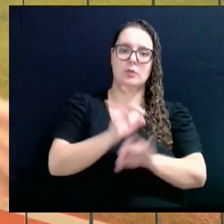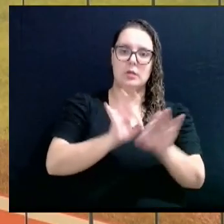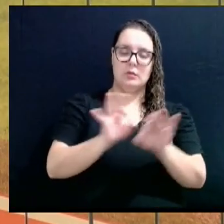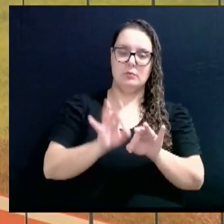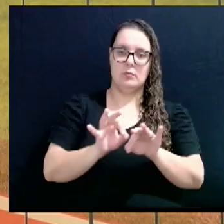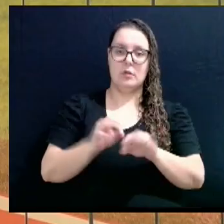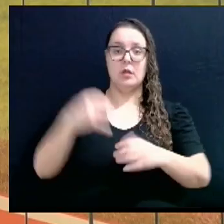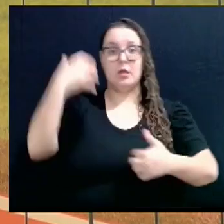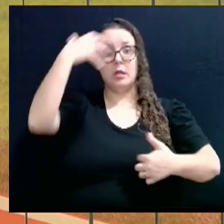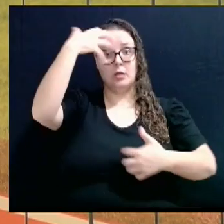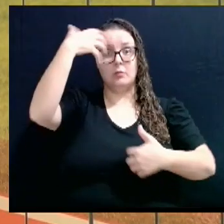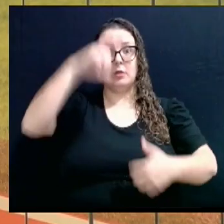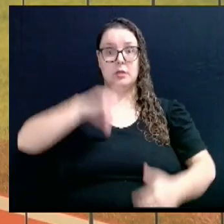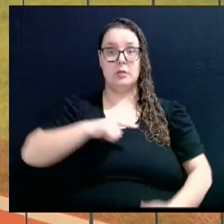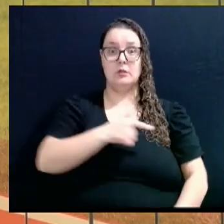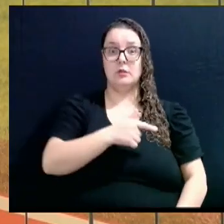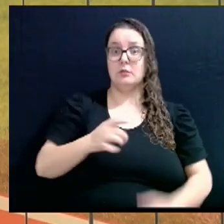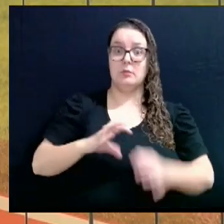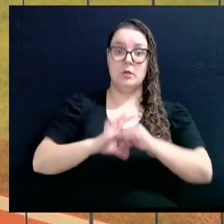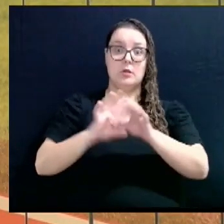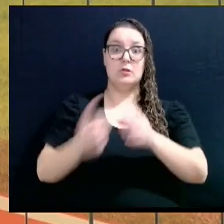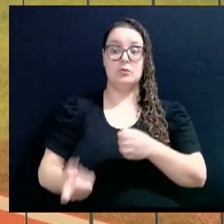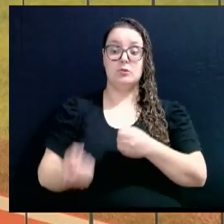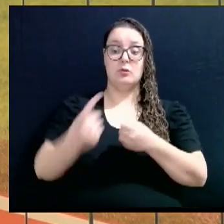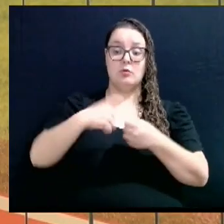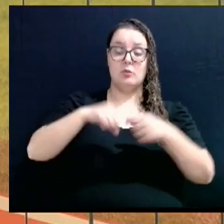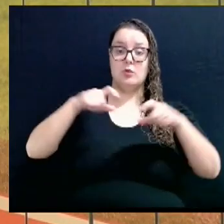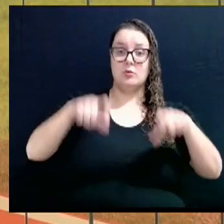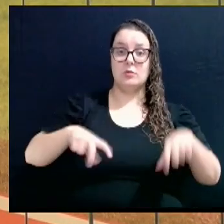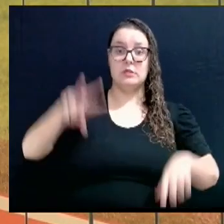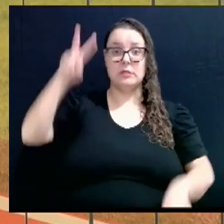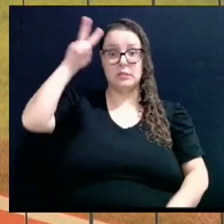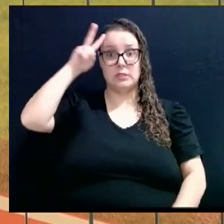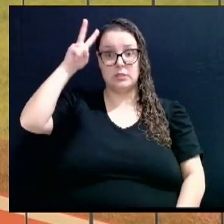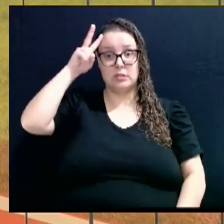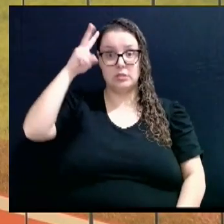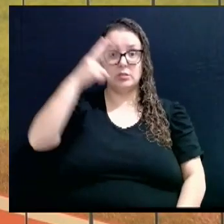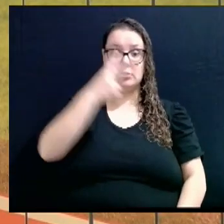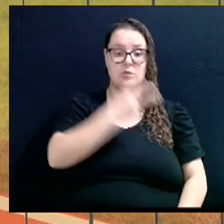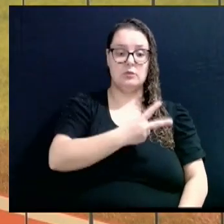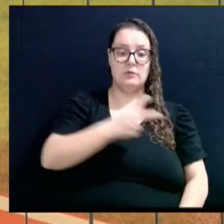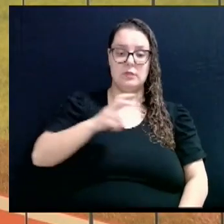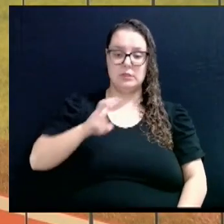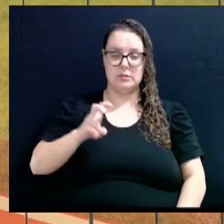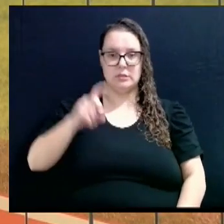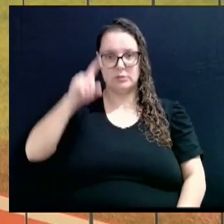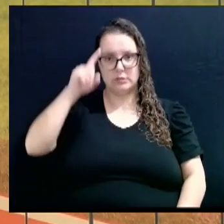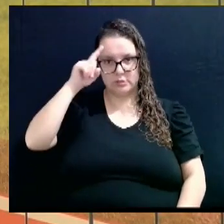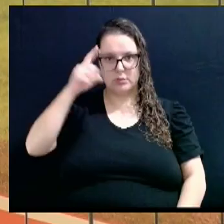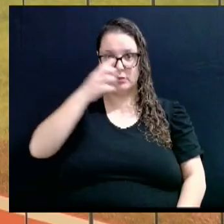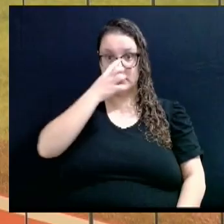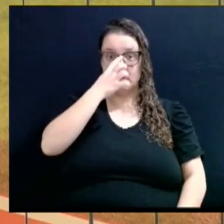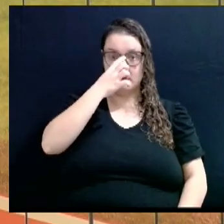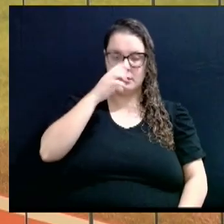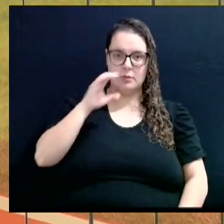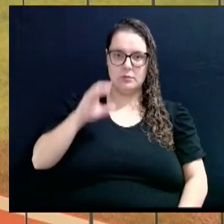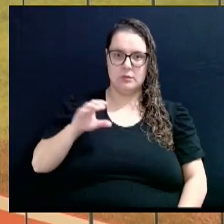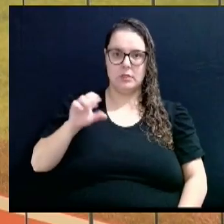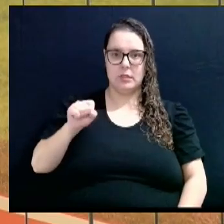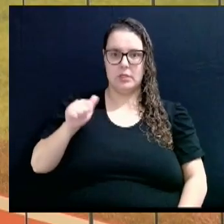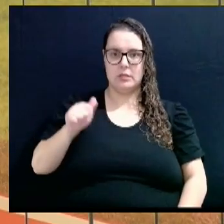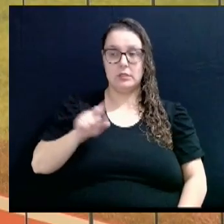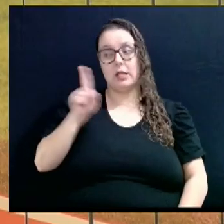a semana livre, só volta a campo na segunda-feira, dia 25, contra o CSA, lá em Alagoas,